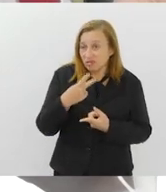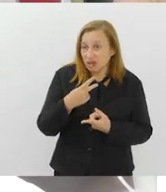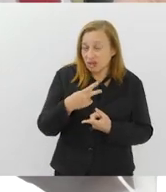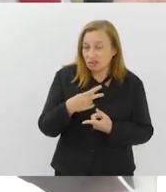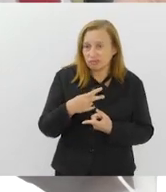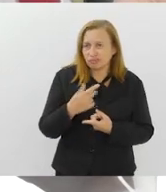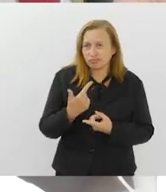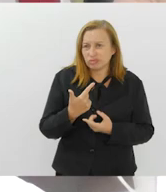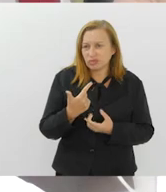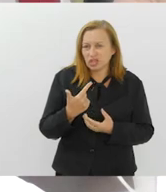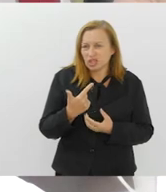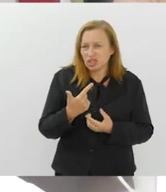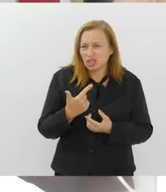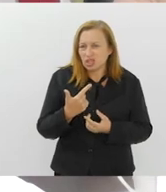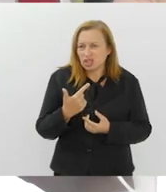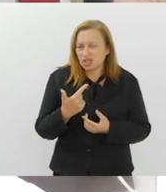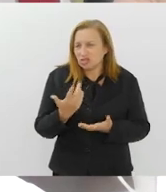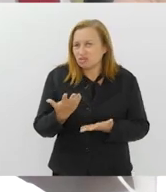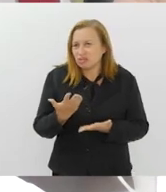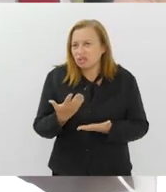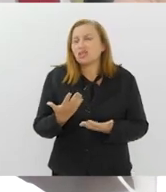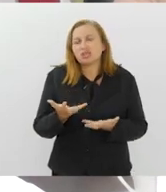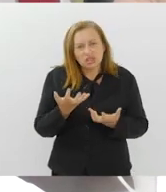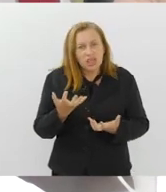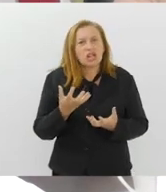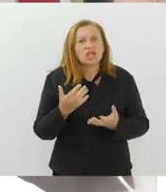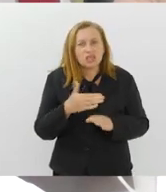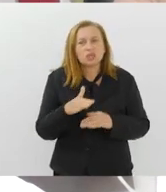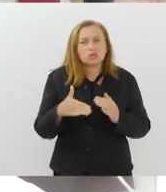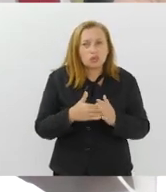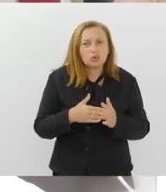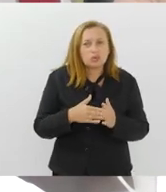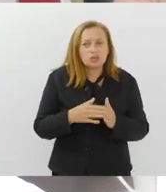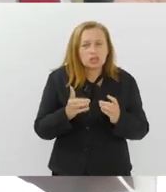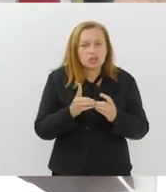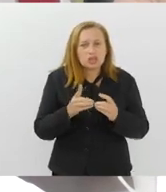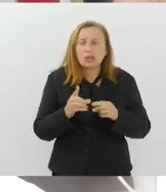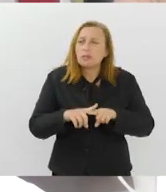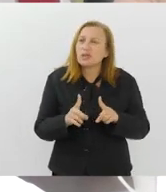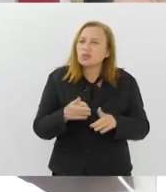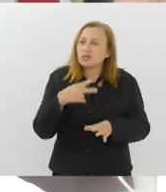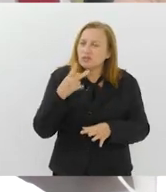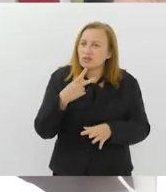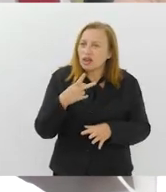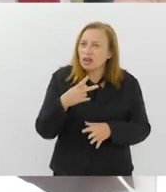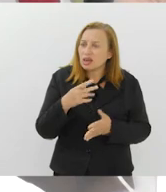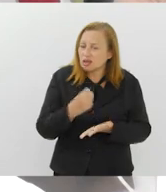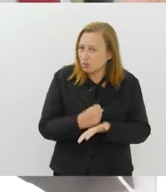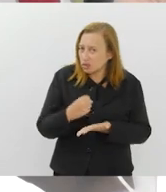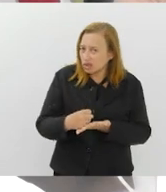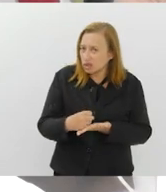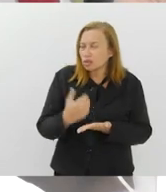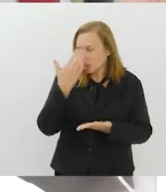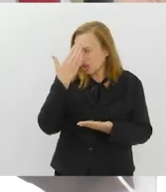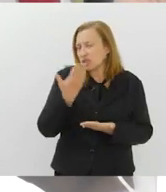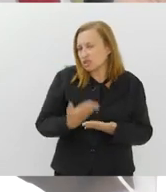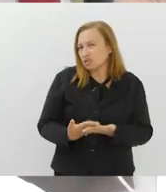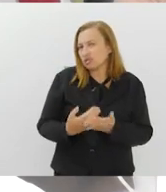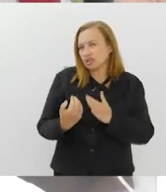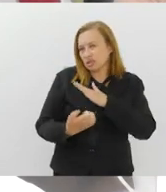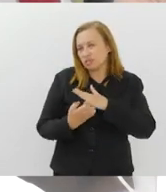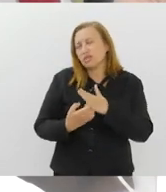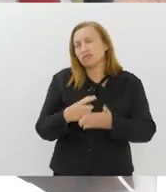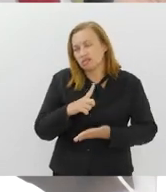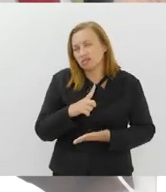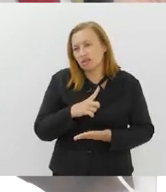não é nenhum tipo de segregação, não é, evidentemente, a gente quer que todos sejam atendidos, mas quando a gente fala de um contrato, e eu acredito que as empresas